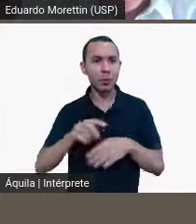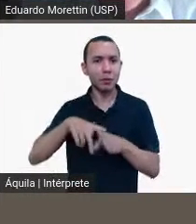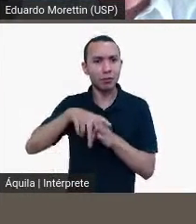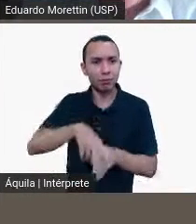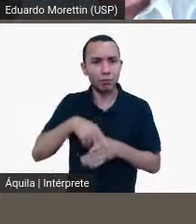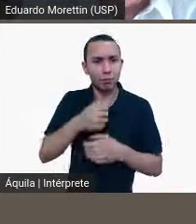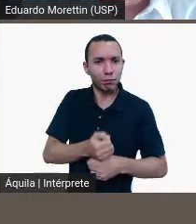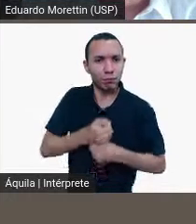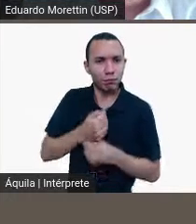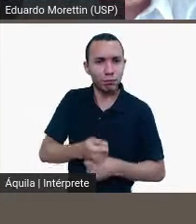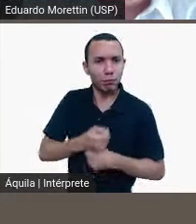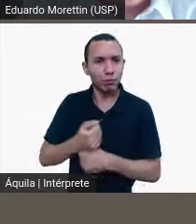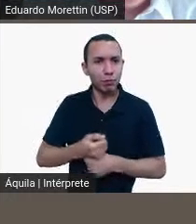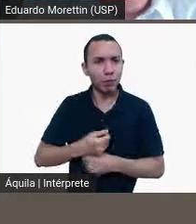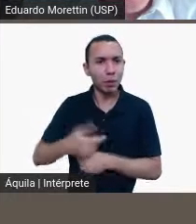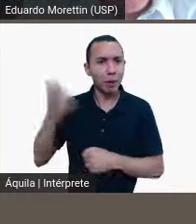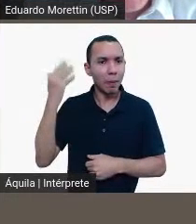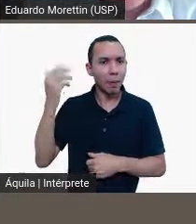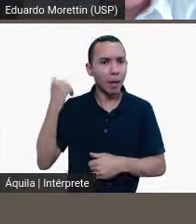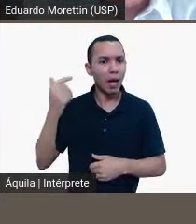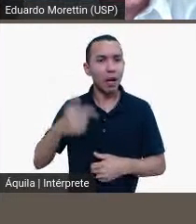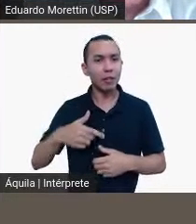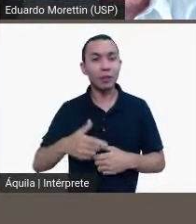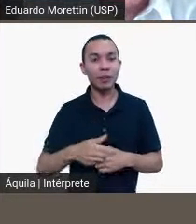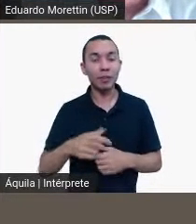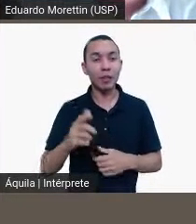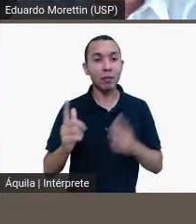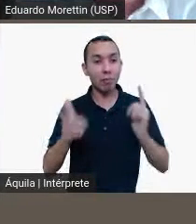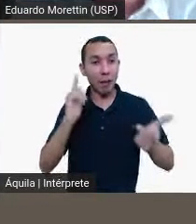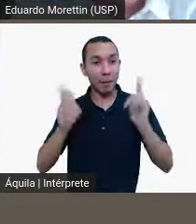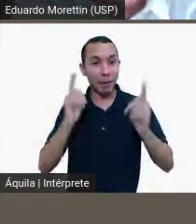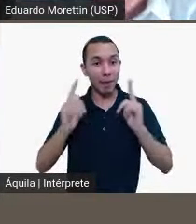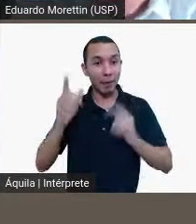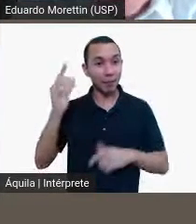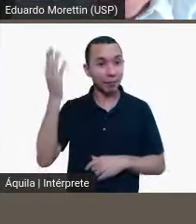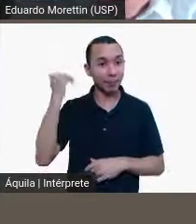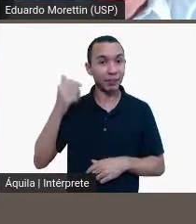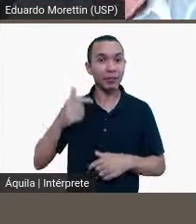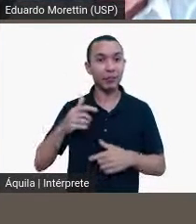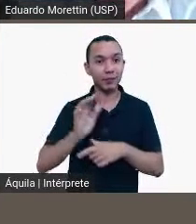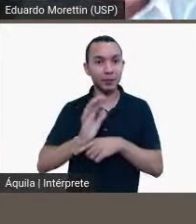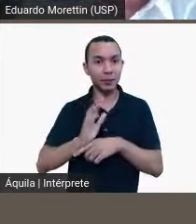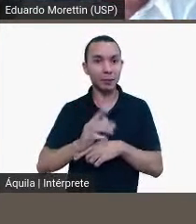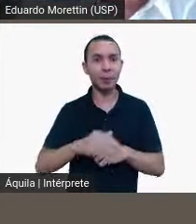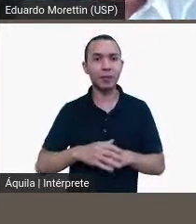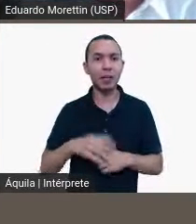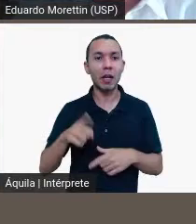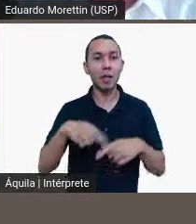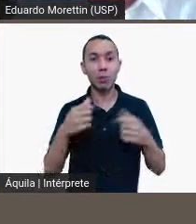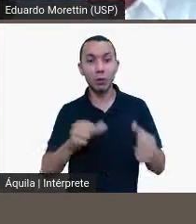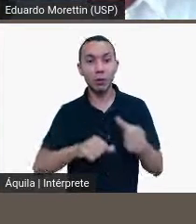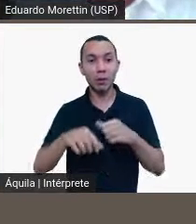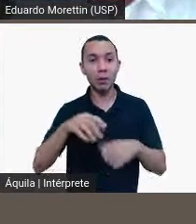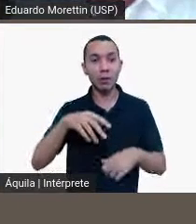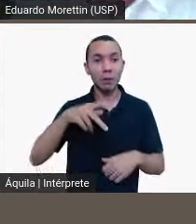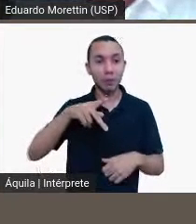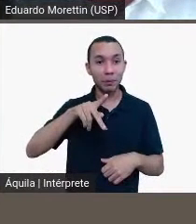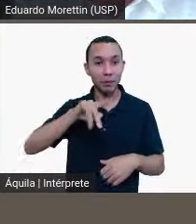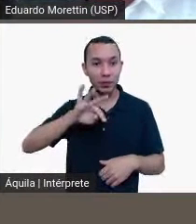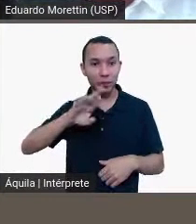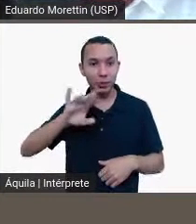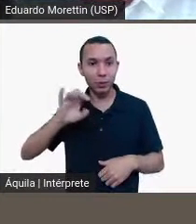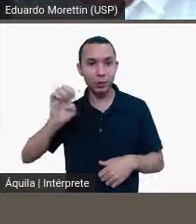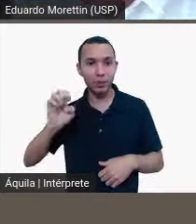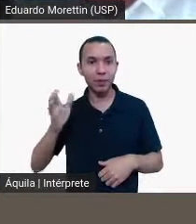há 2 anos, em 1917, mudado da Selig Pictures para a Fox. Esse é um dado importante porque